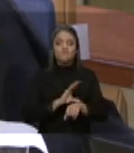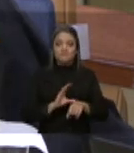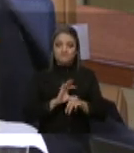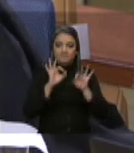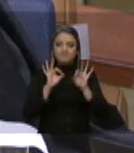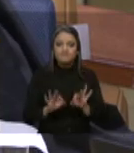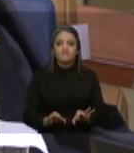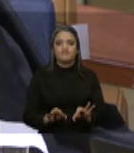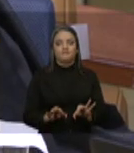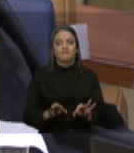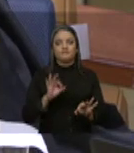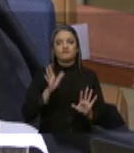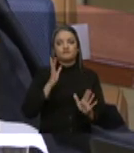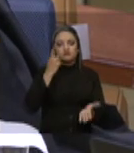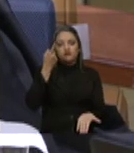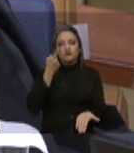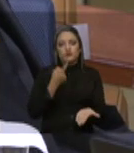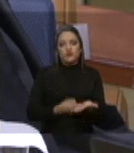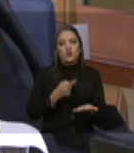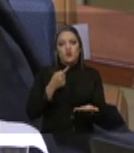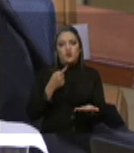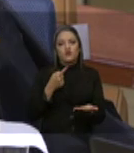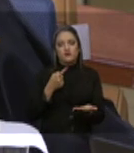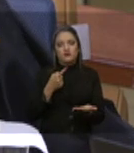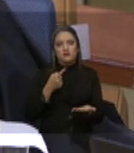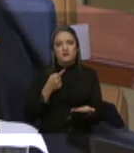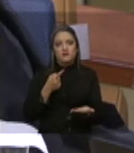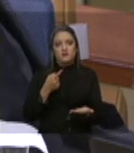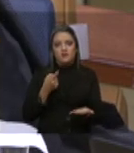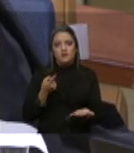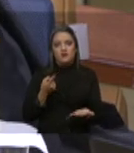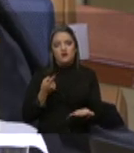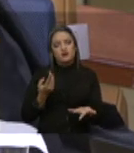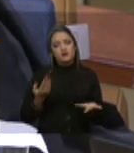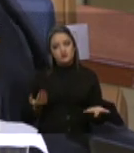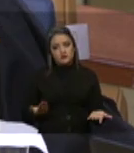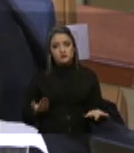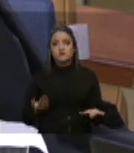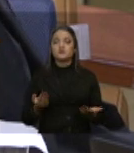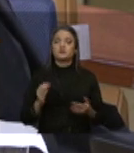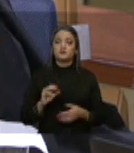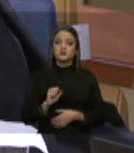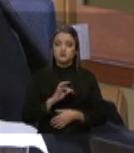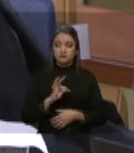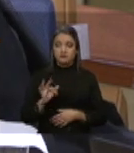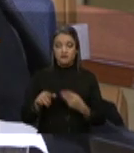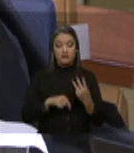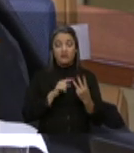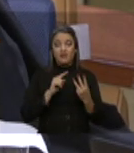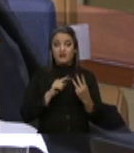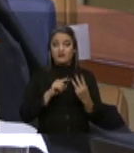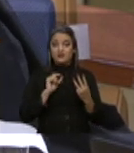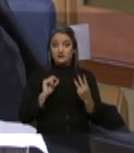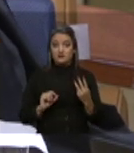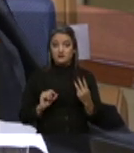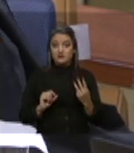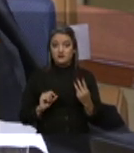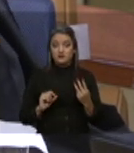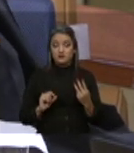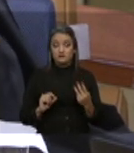reconhecida e chancelada ainda que incidência tanto pelo tribunal terceiro que a interpretação